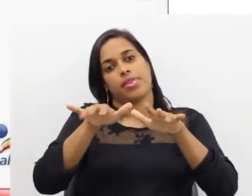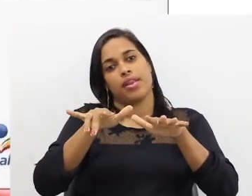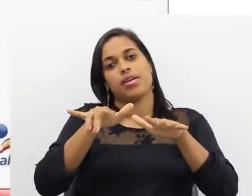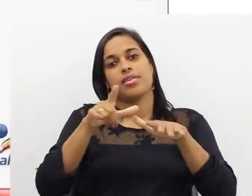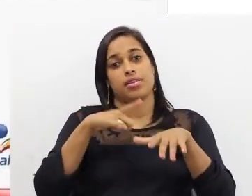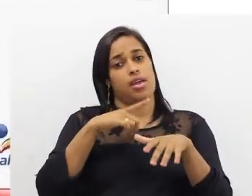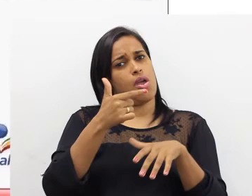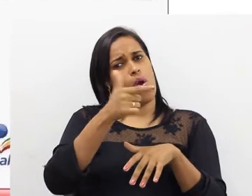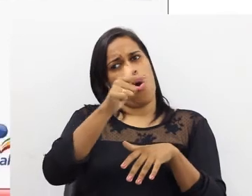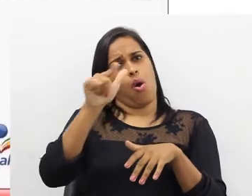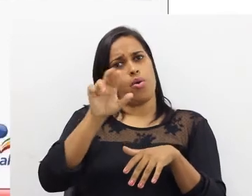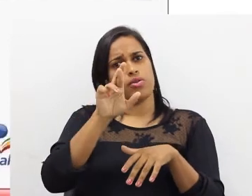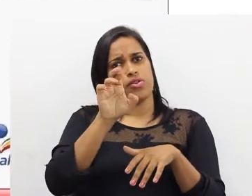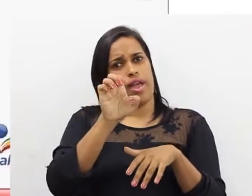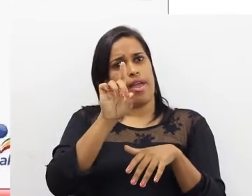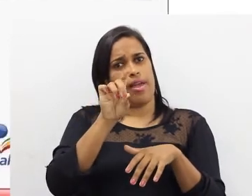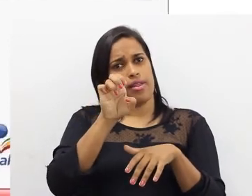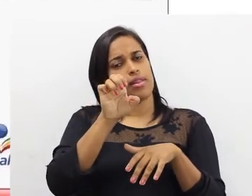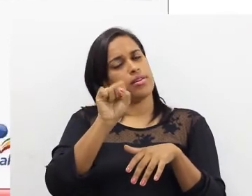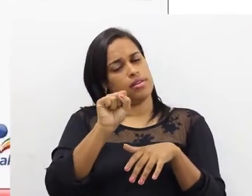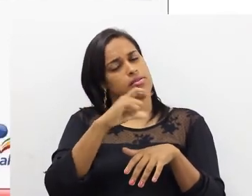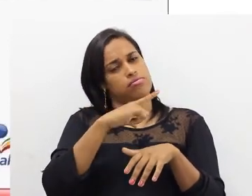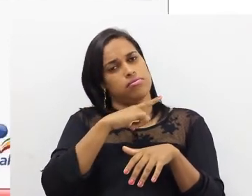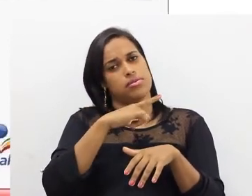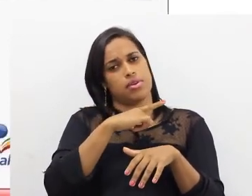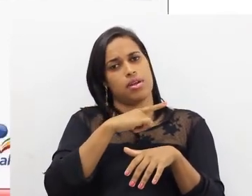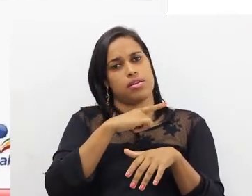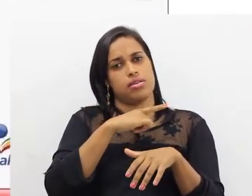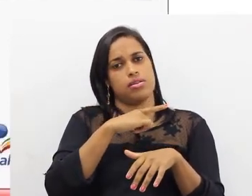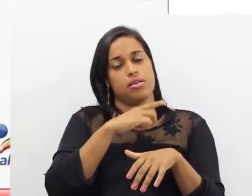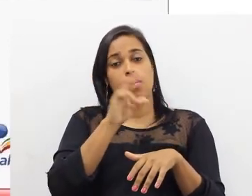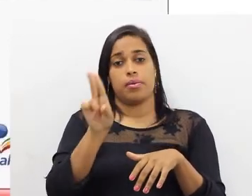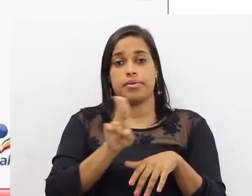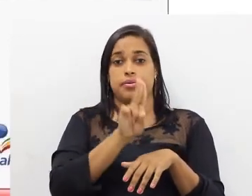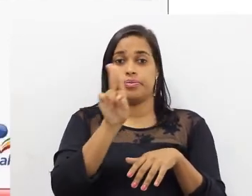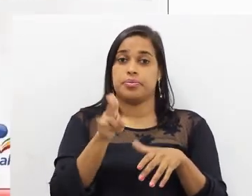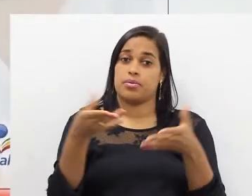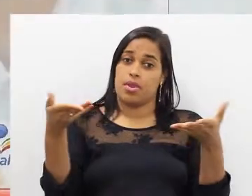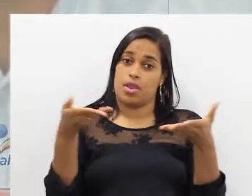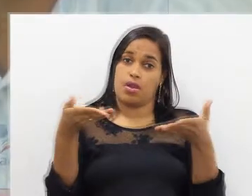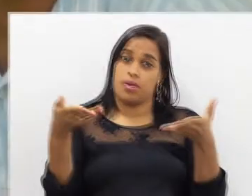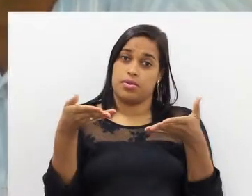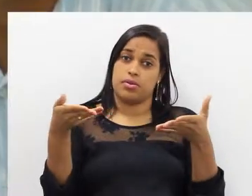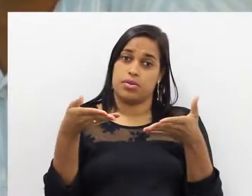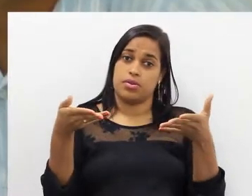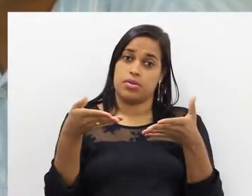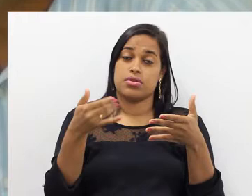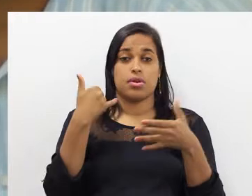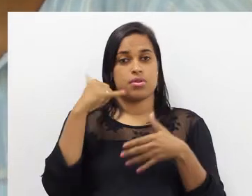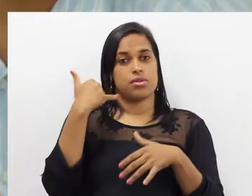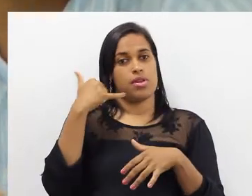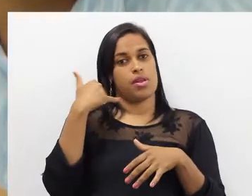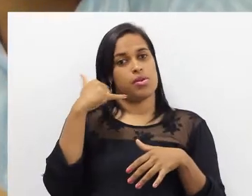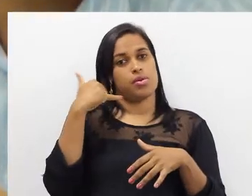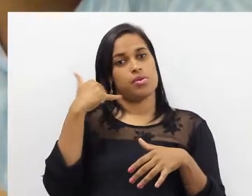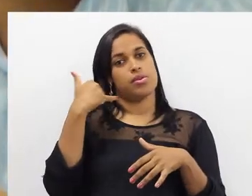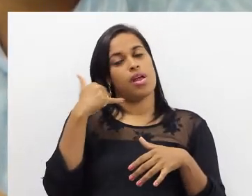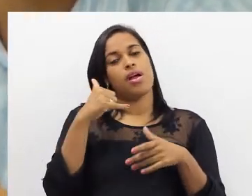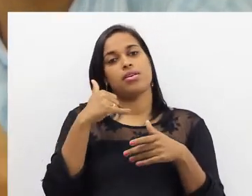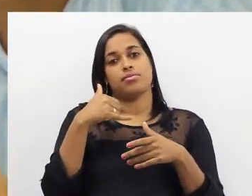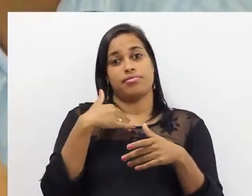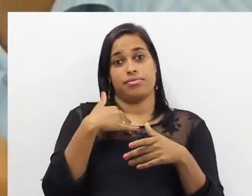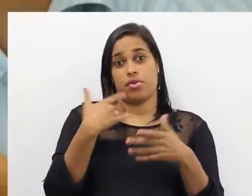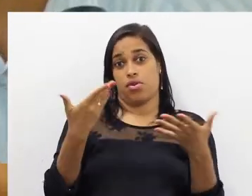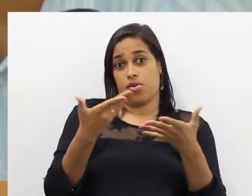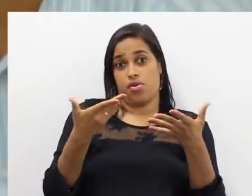outras redes, não existe só rede de computadores. Uma rede muito usual, que a gente às vezes nem percebe, é a rede celular. Então, quando você está com o